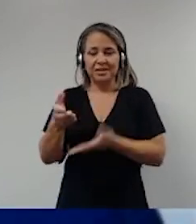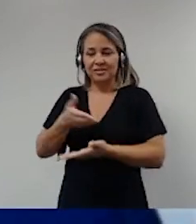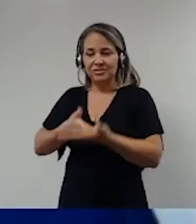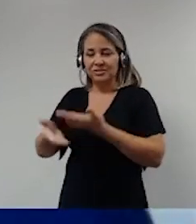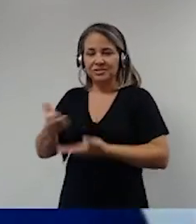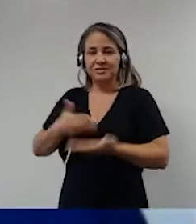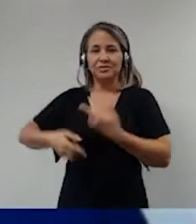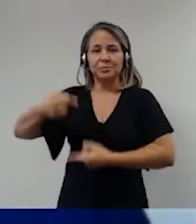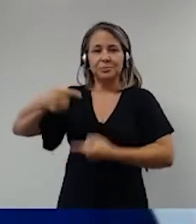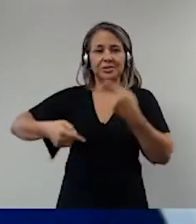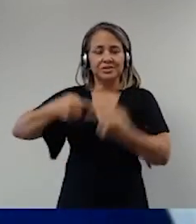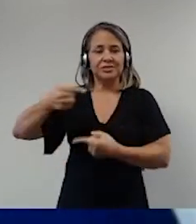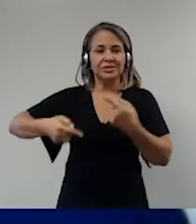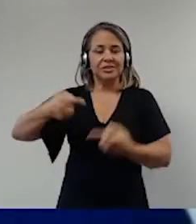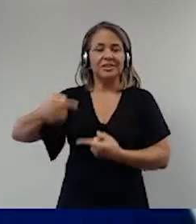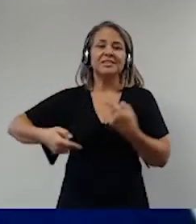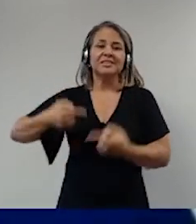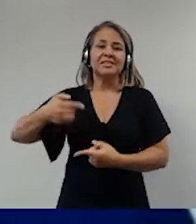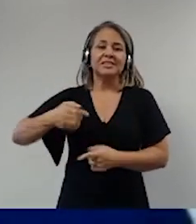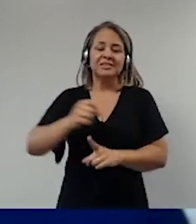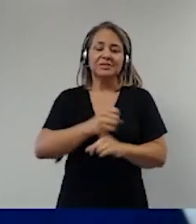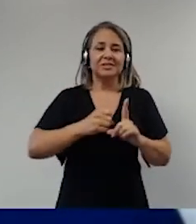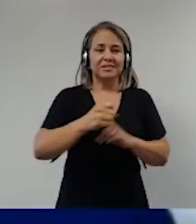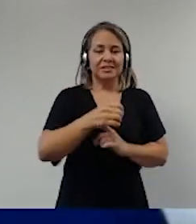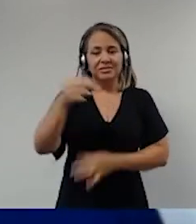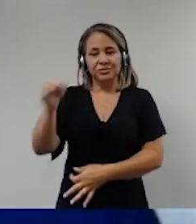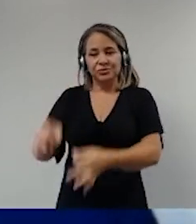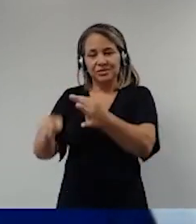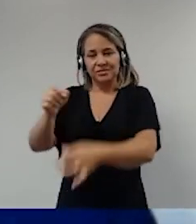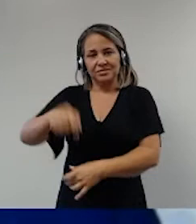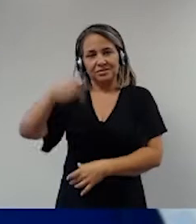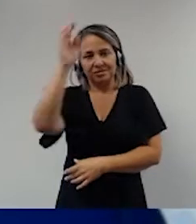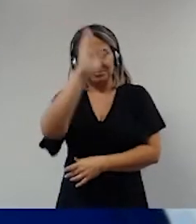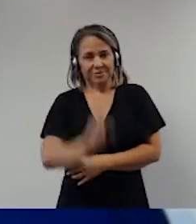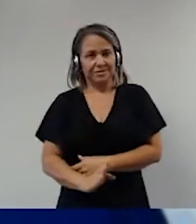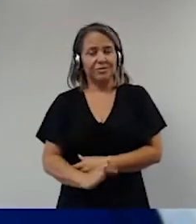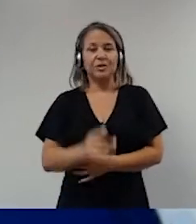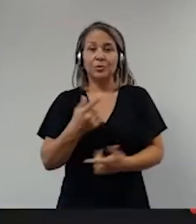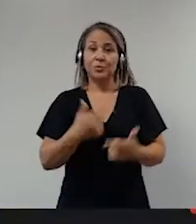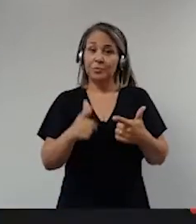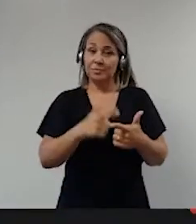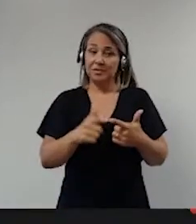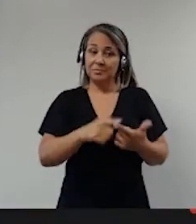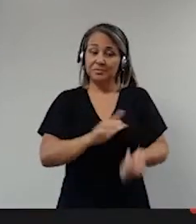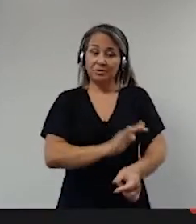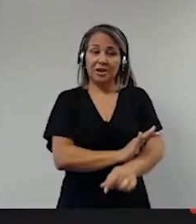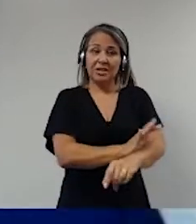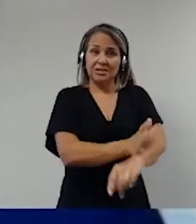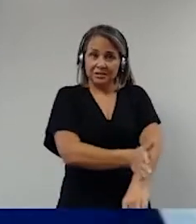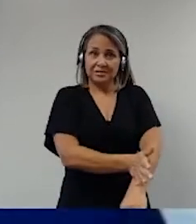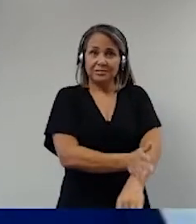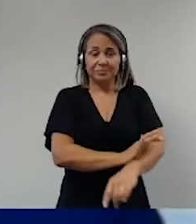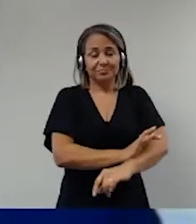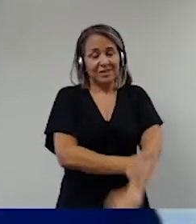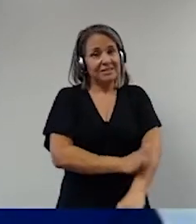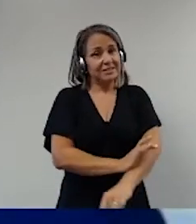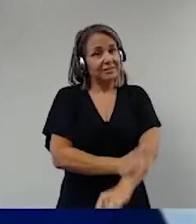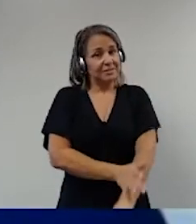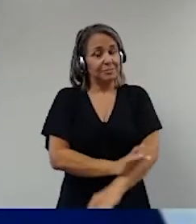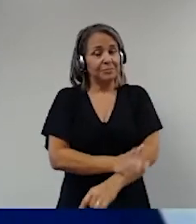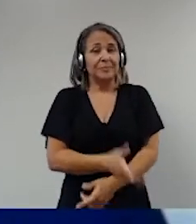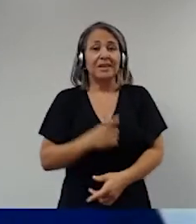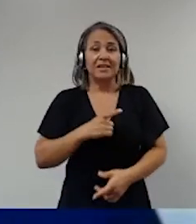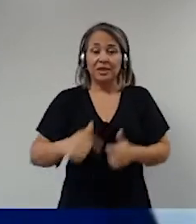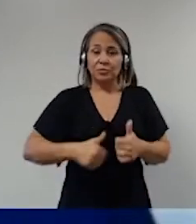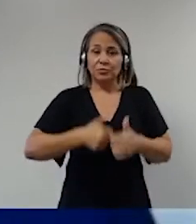sociais e jurídicas do nosso país, que é a questão do racismo. E aqui recebo os melhores nomes,